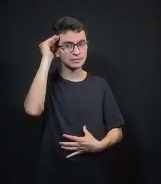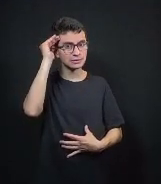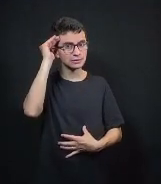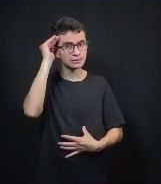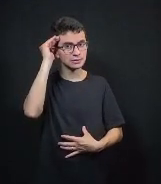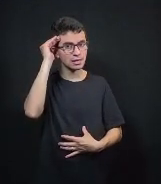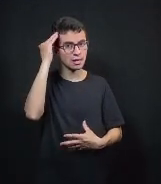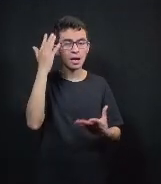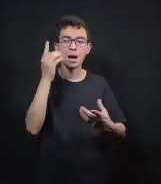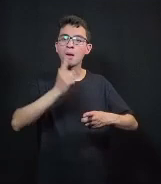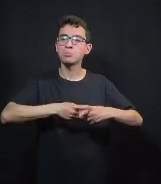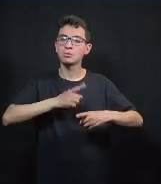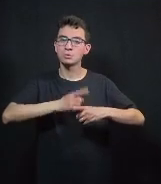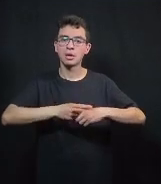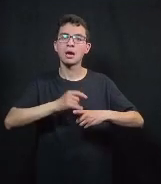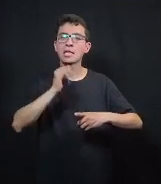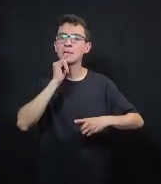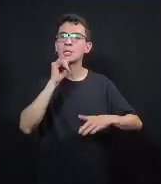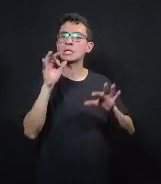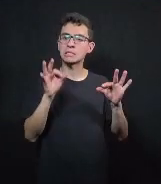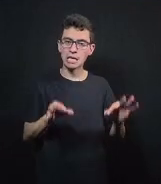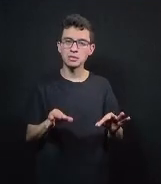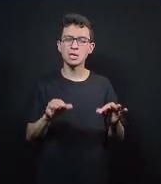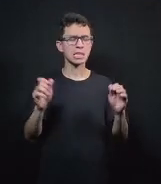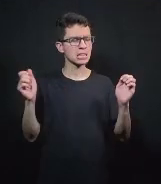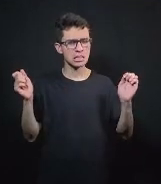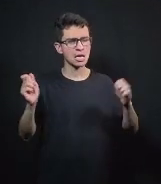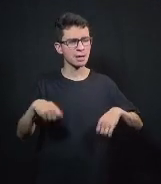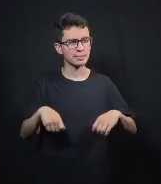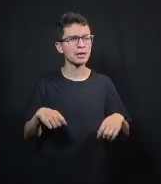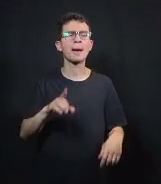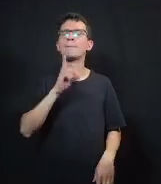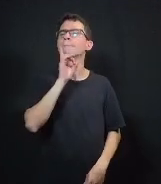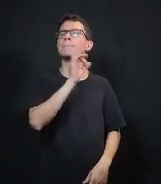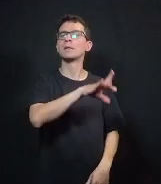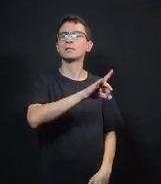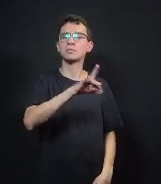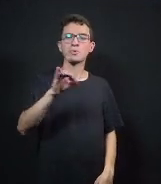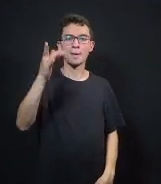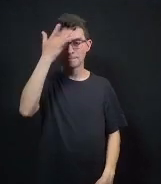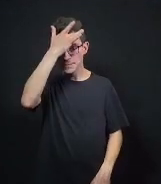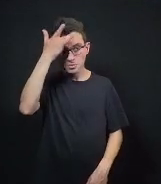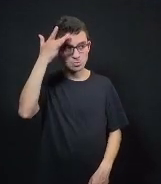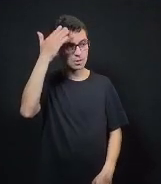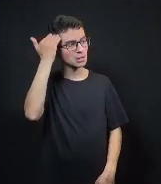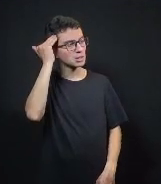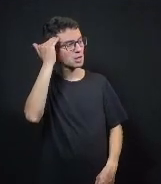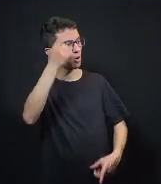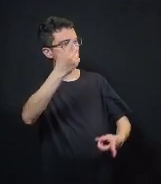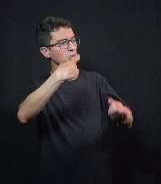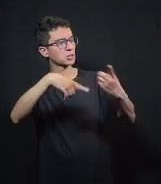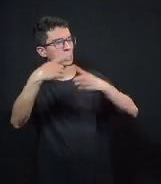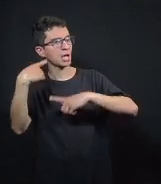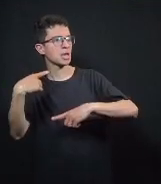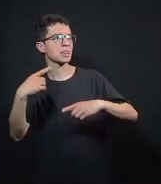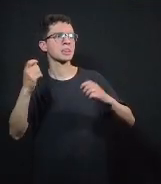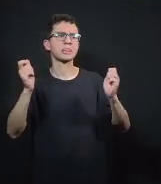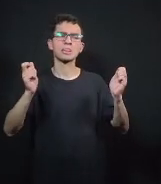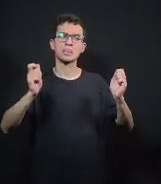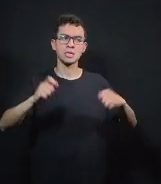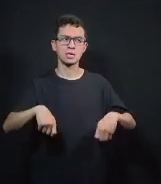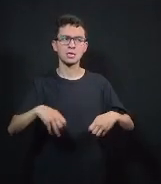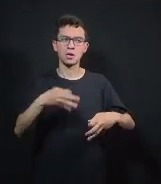alfabetização midiática mesmo, né, da capacidade das pessoas entenderem fontes de informação, da capacidade das pessoas